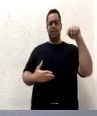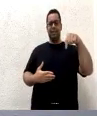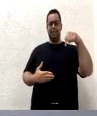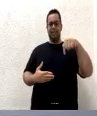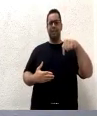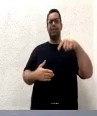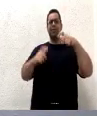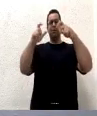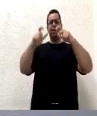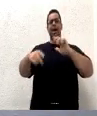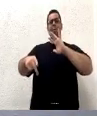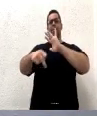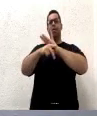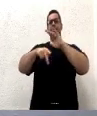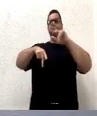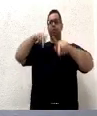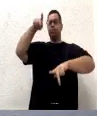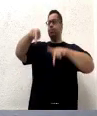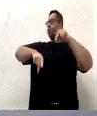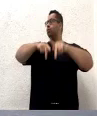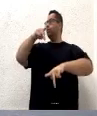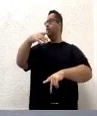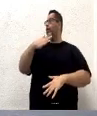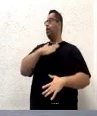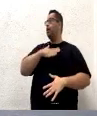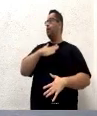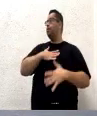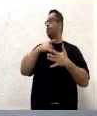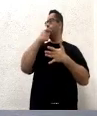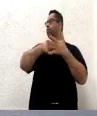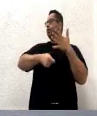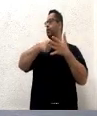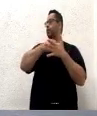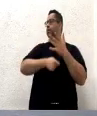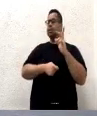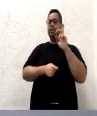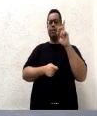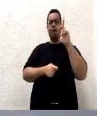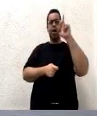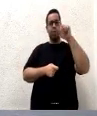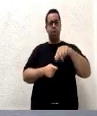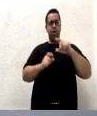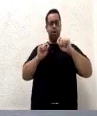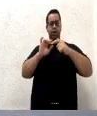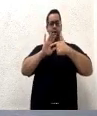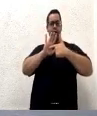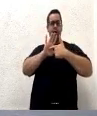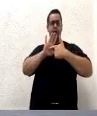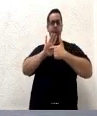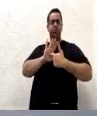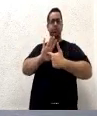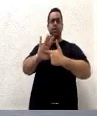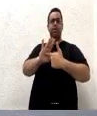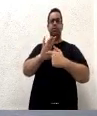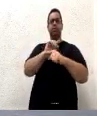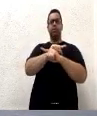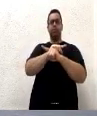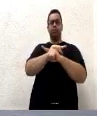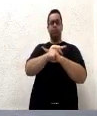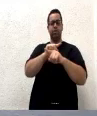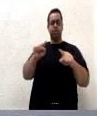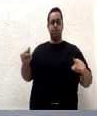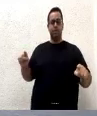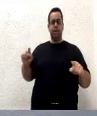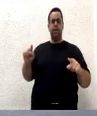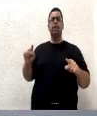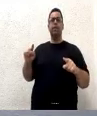nossa obrigação enquanto saúde pública é trazer a informação para que essa casa nos ajude, nos auxilie,